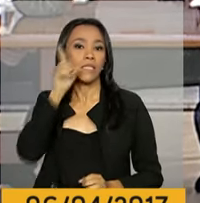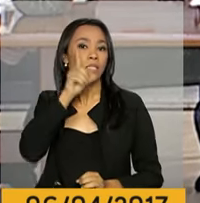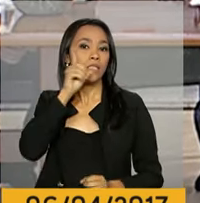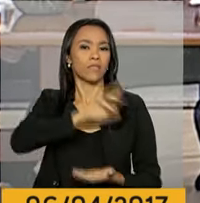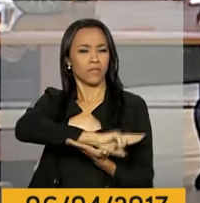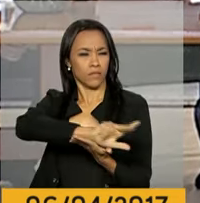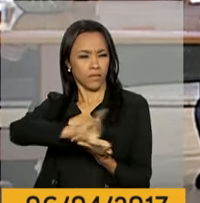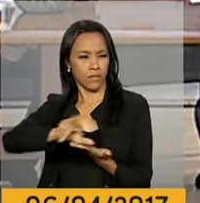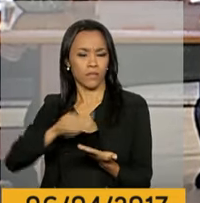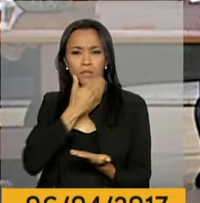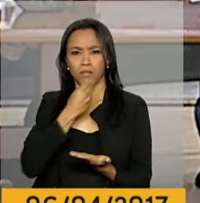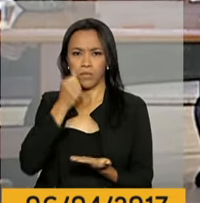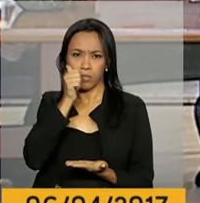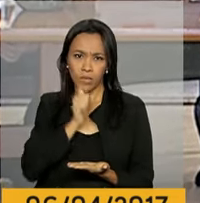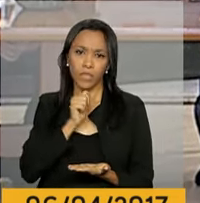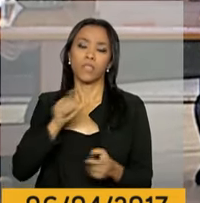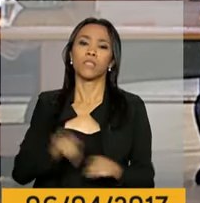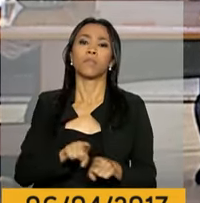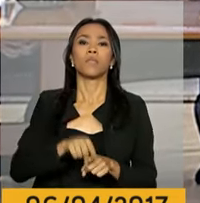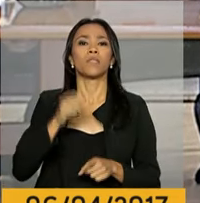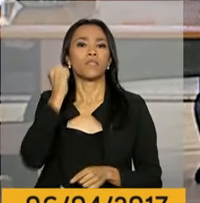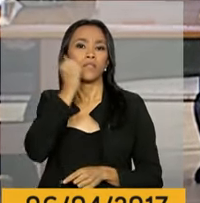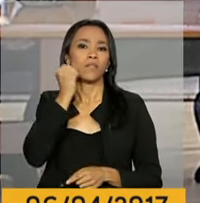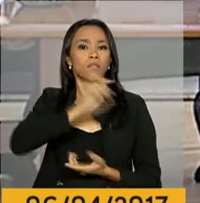deputados, deputadas, senadores,